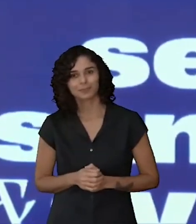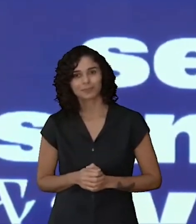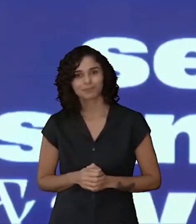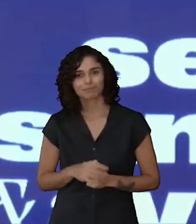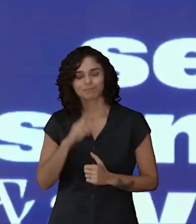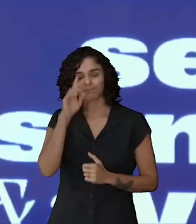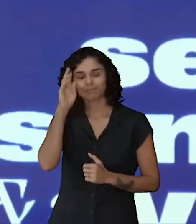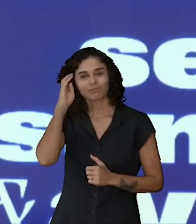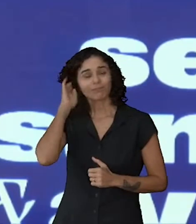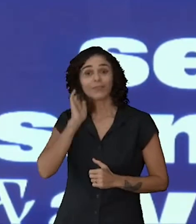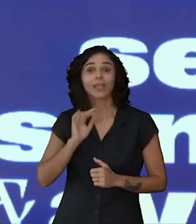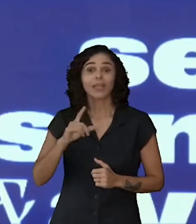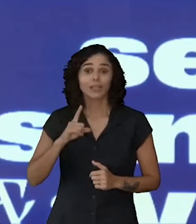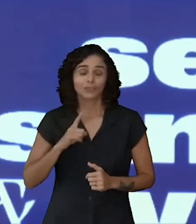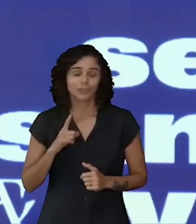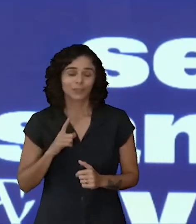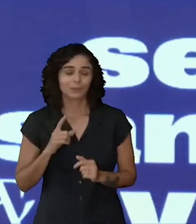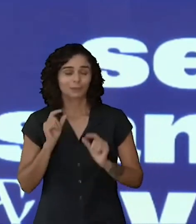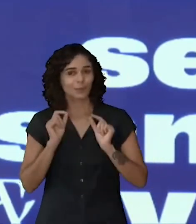não criam